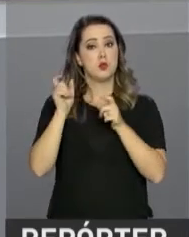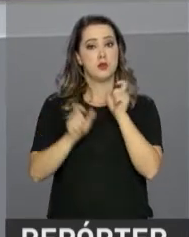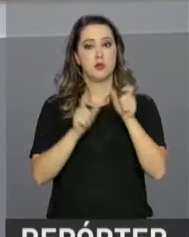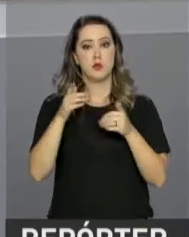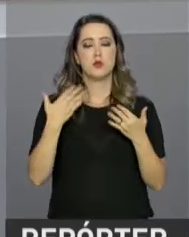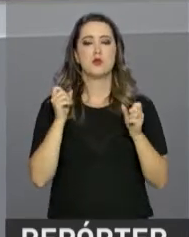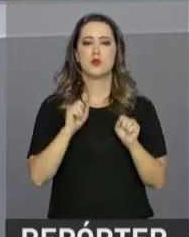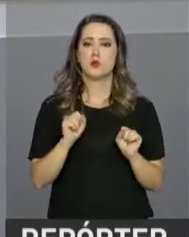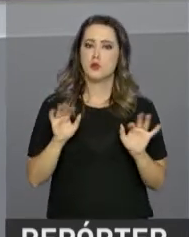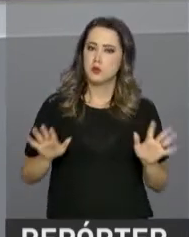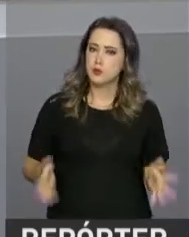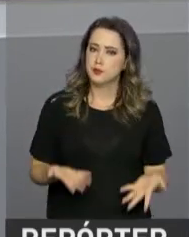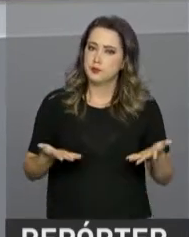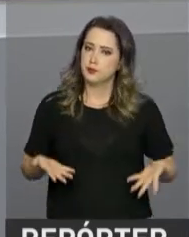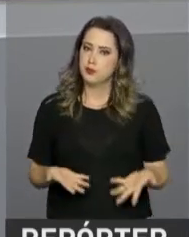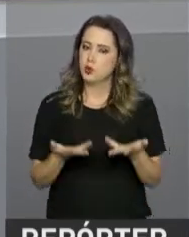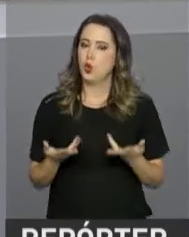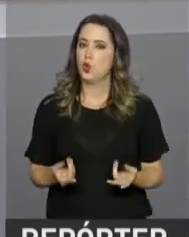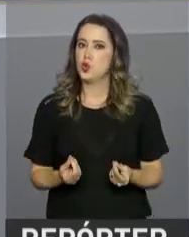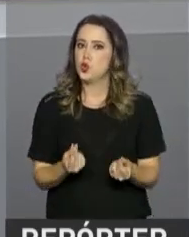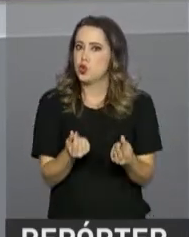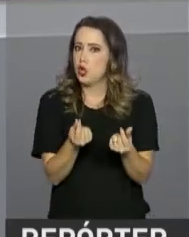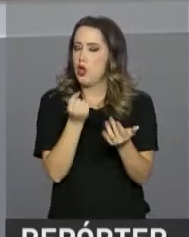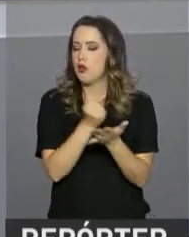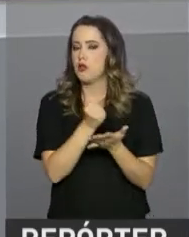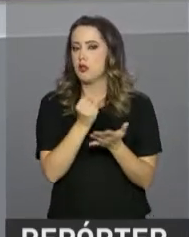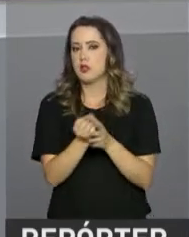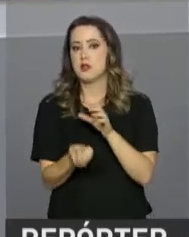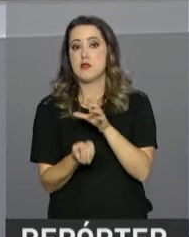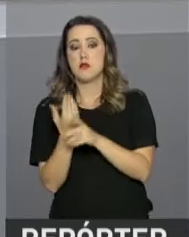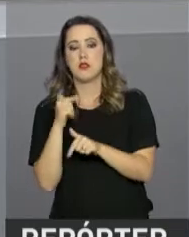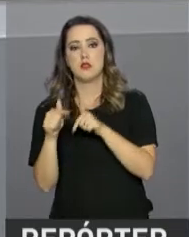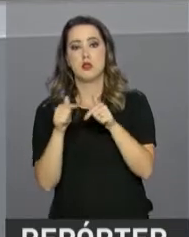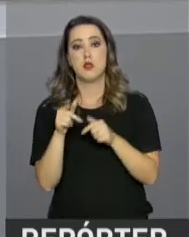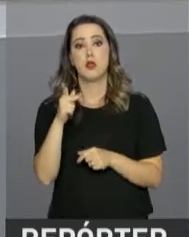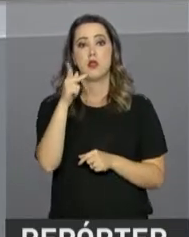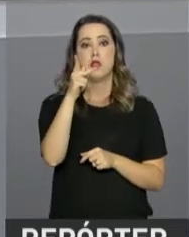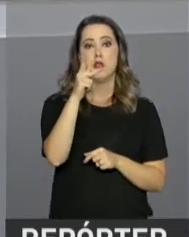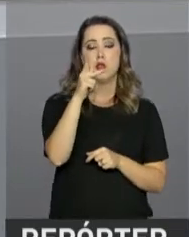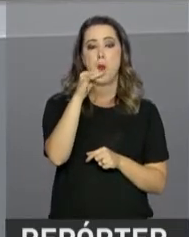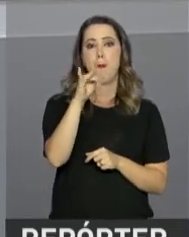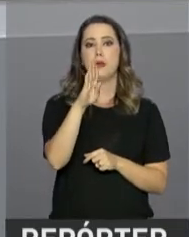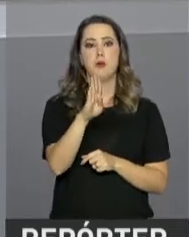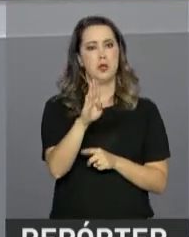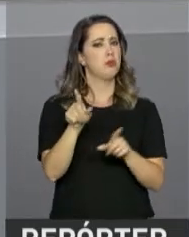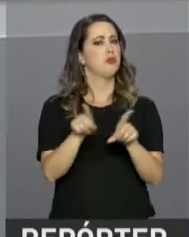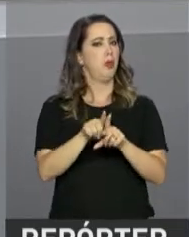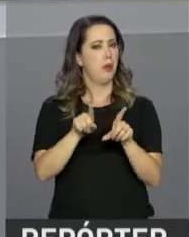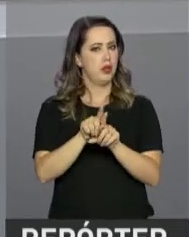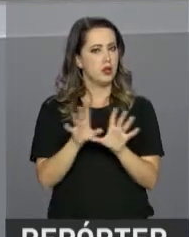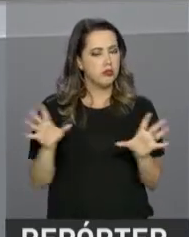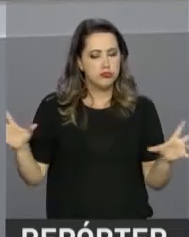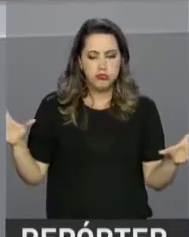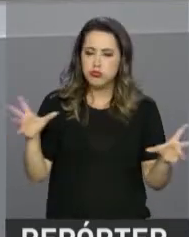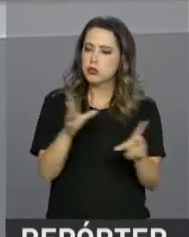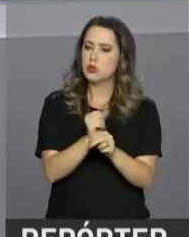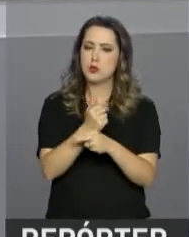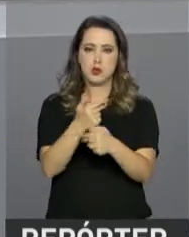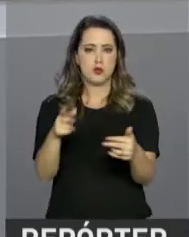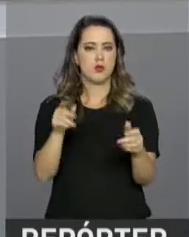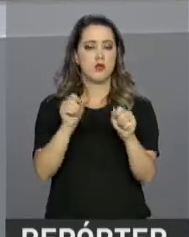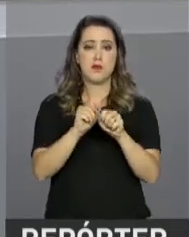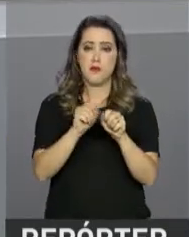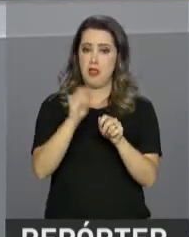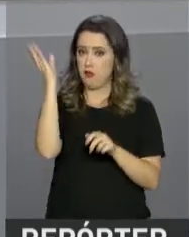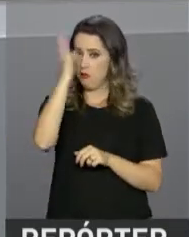o que pode incentivar investimentos contratações e o produto interno bruto pib que é a soma de todas as riquezas produzidas no país